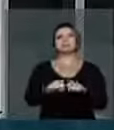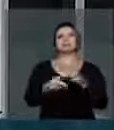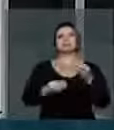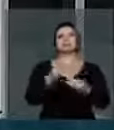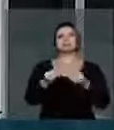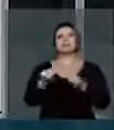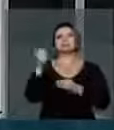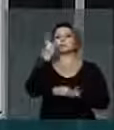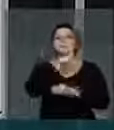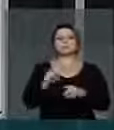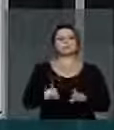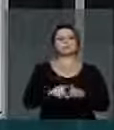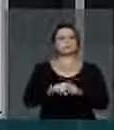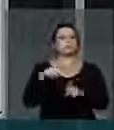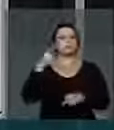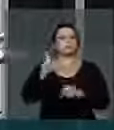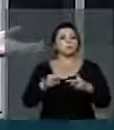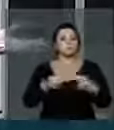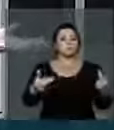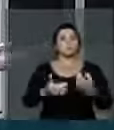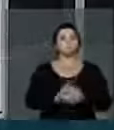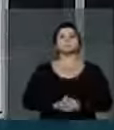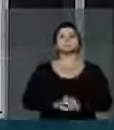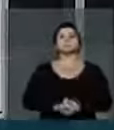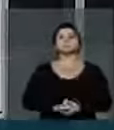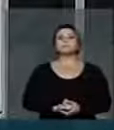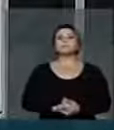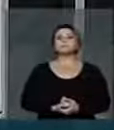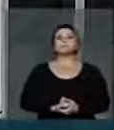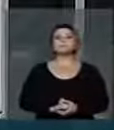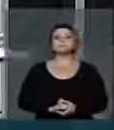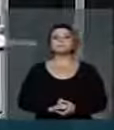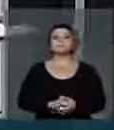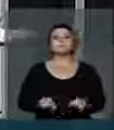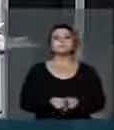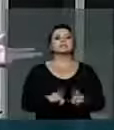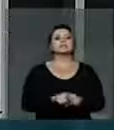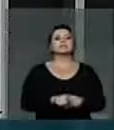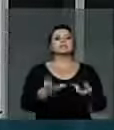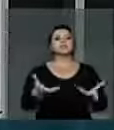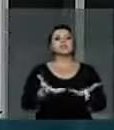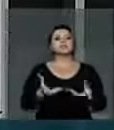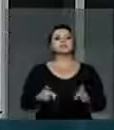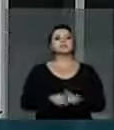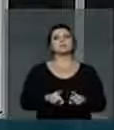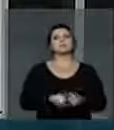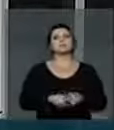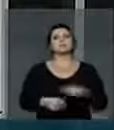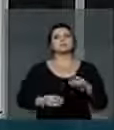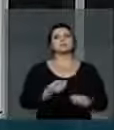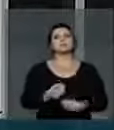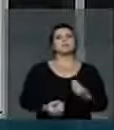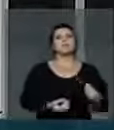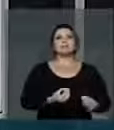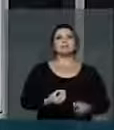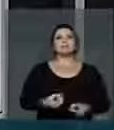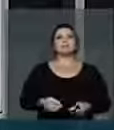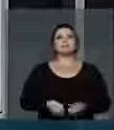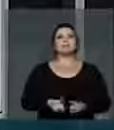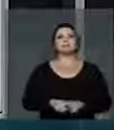esse sucesso. Essa é outra questão. Enfim, e chego no último item que quero falar, que é a